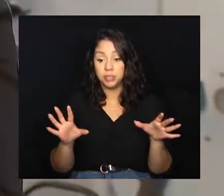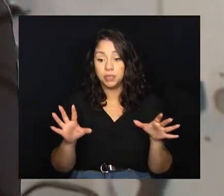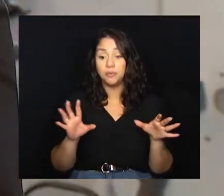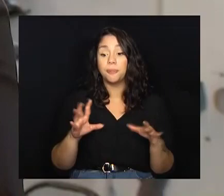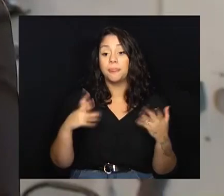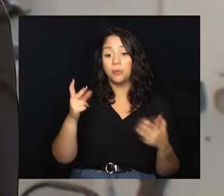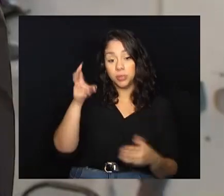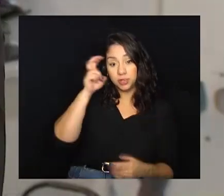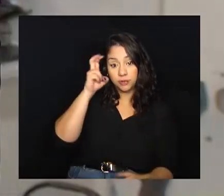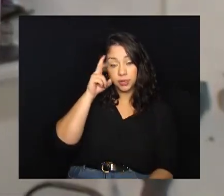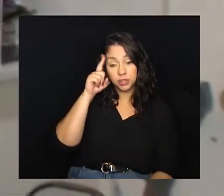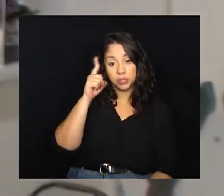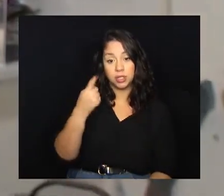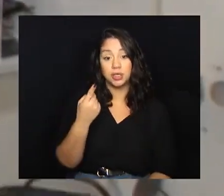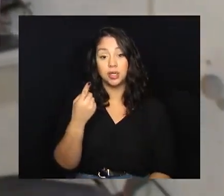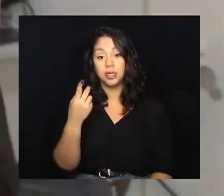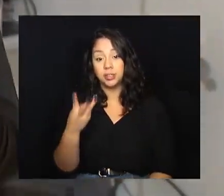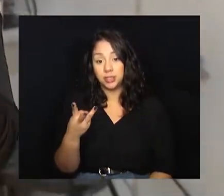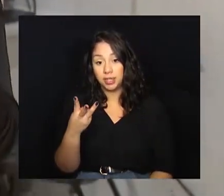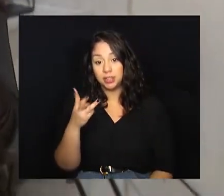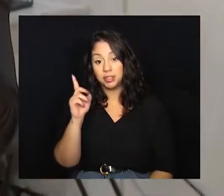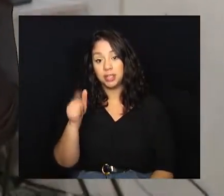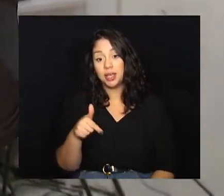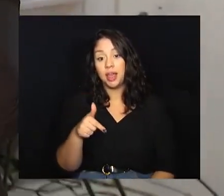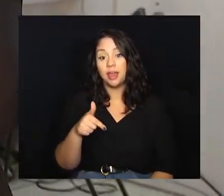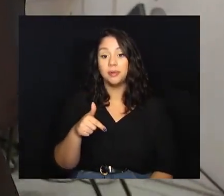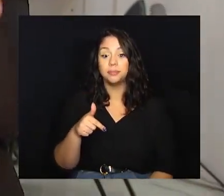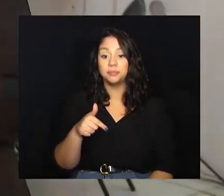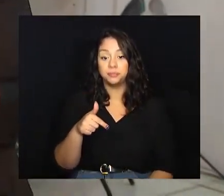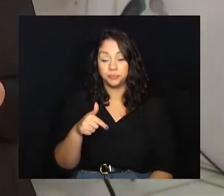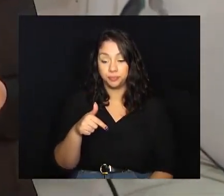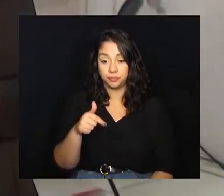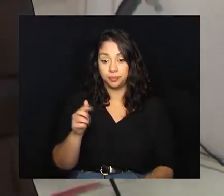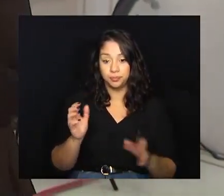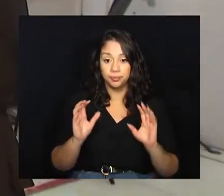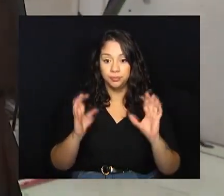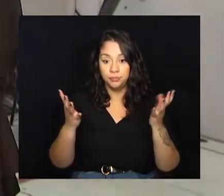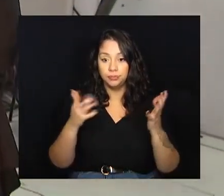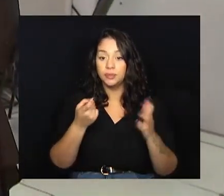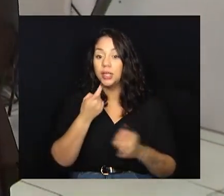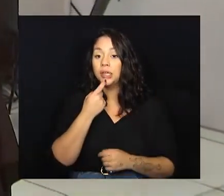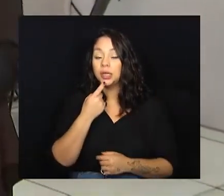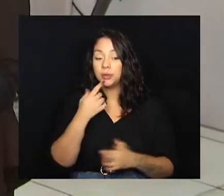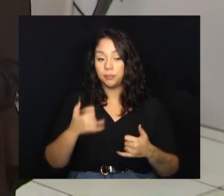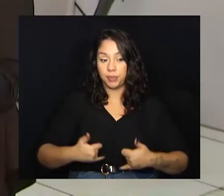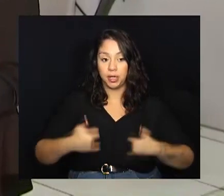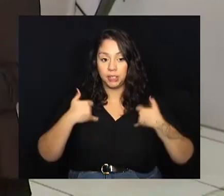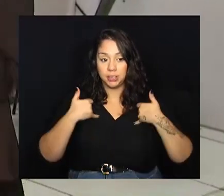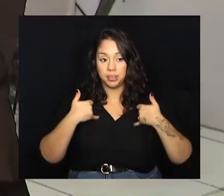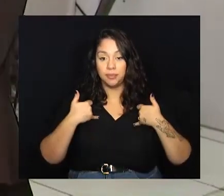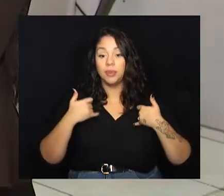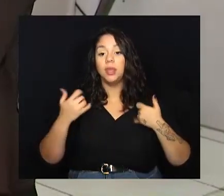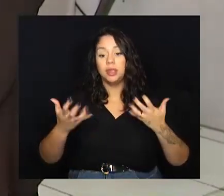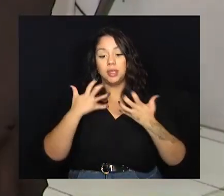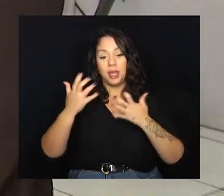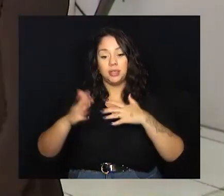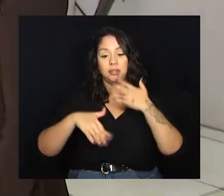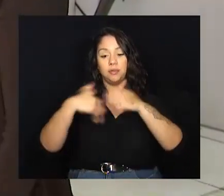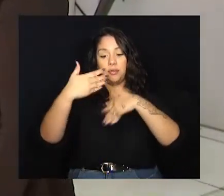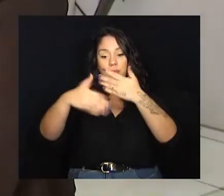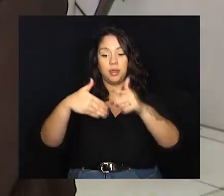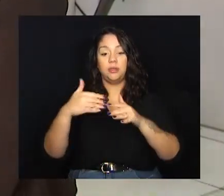dia 13 é aniversário de Campinas festivo aí na busca por desenvolvimento por crescimento e